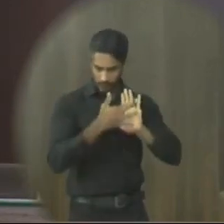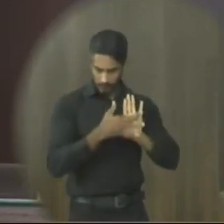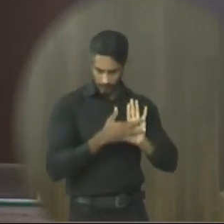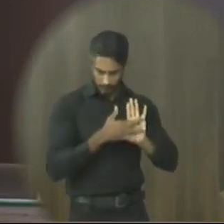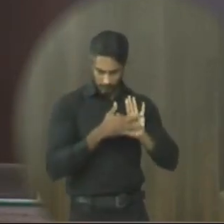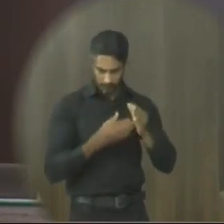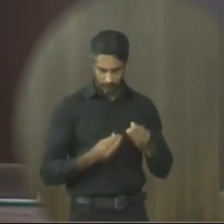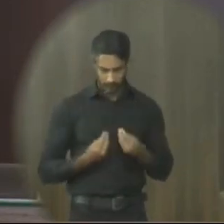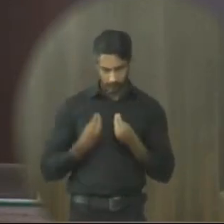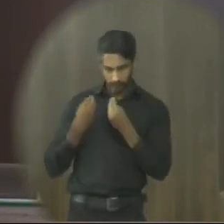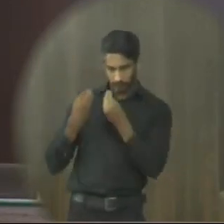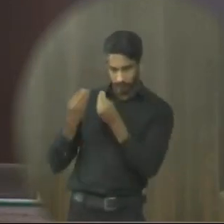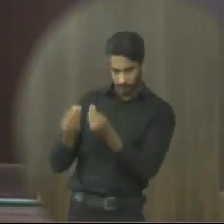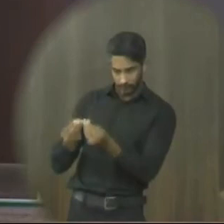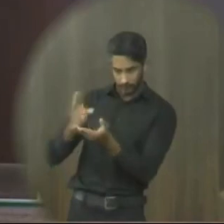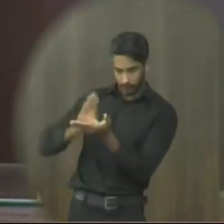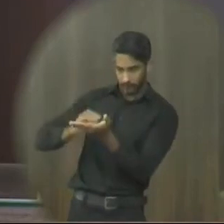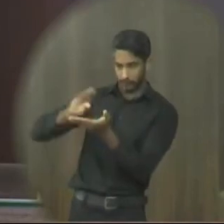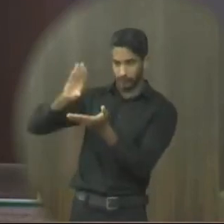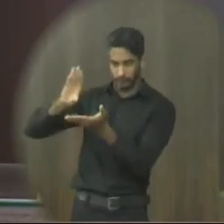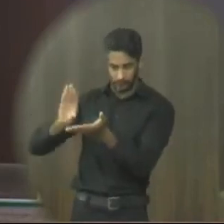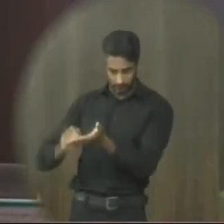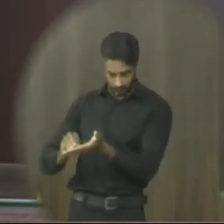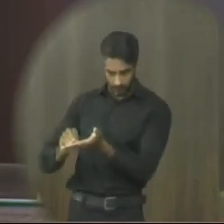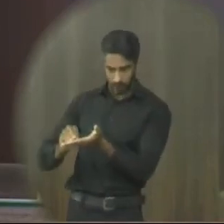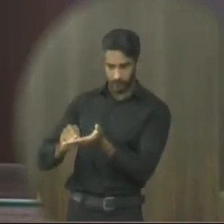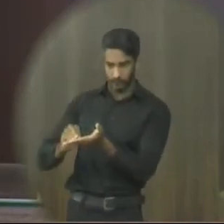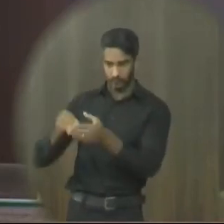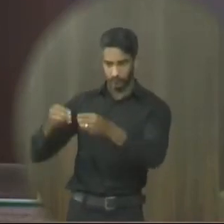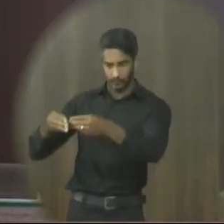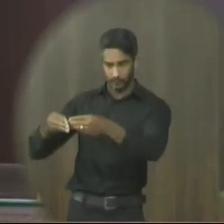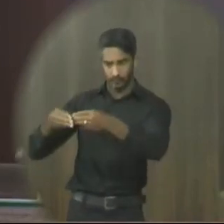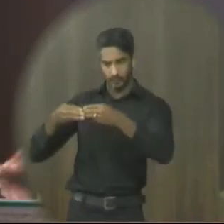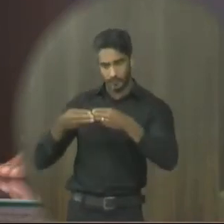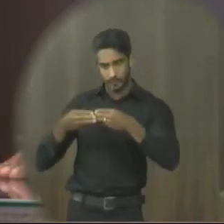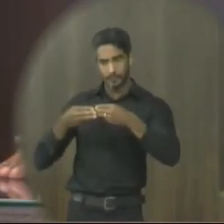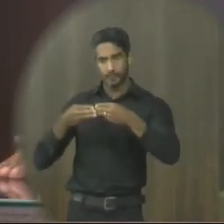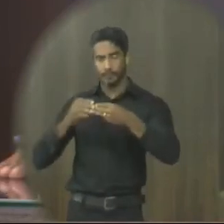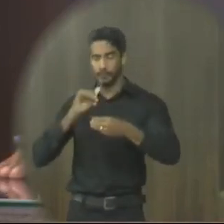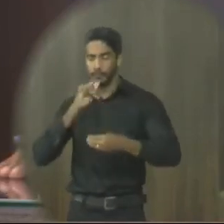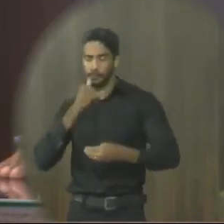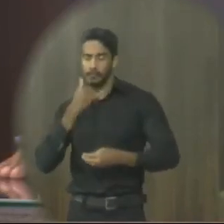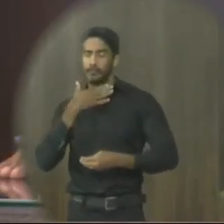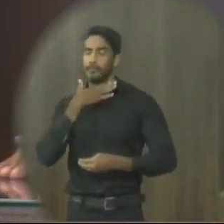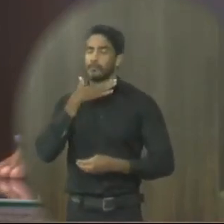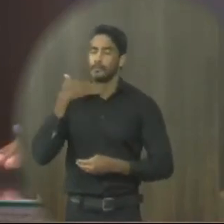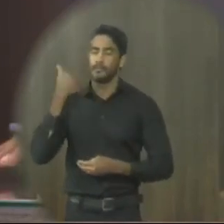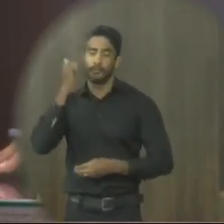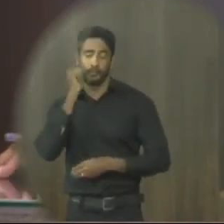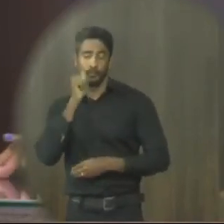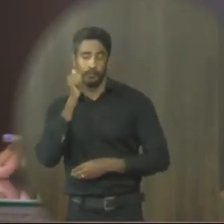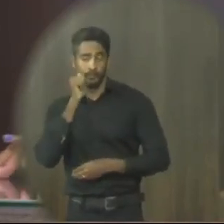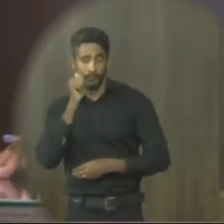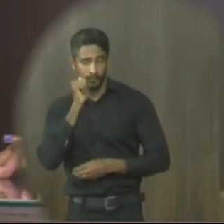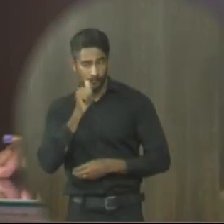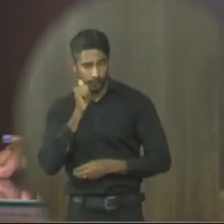forma regimental, requer que consiste em ato a moção com voto de pesar pelo falecimento da